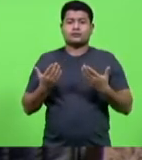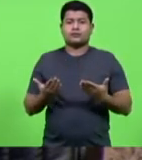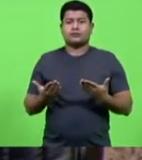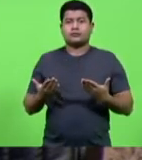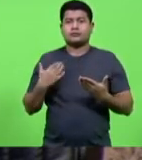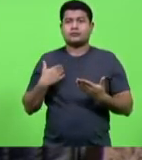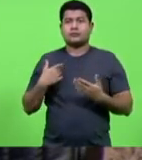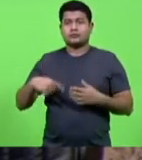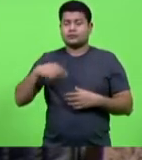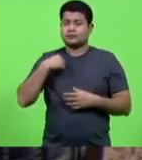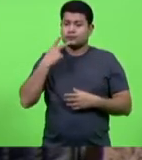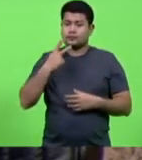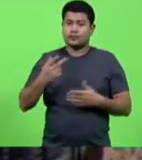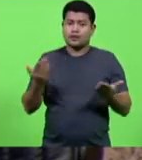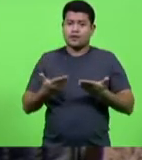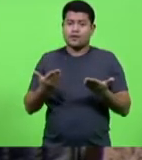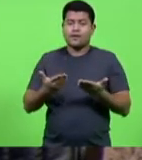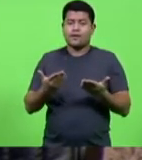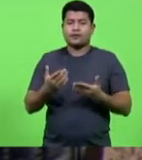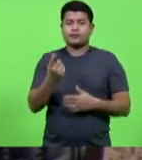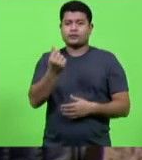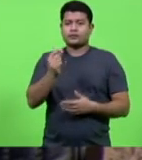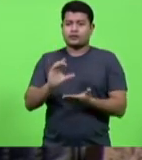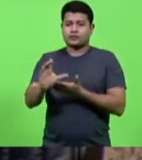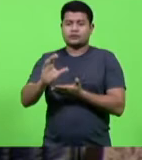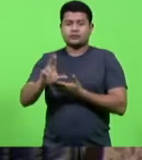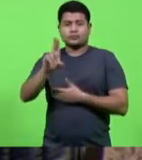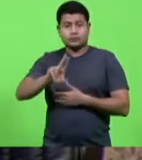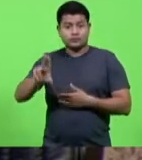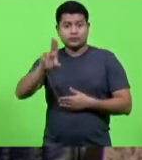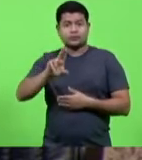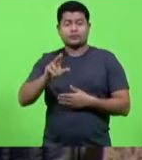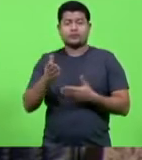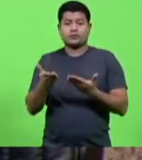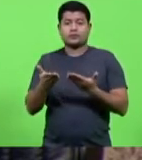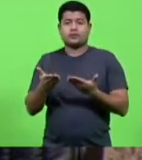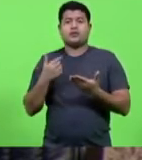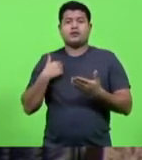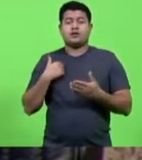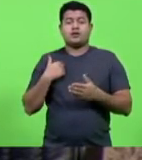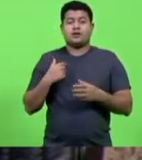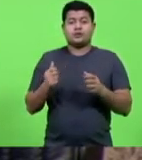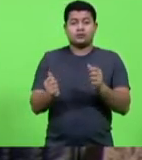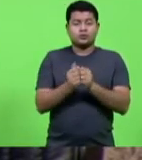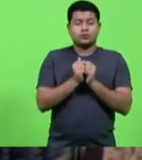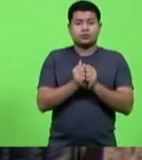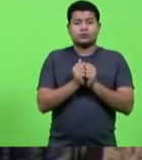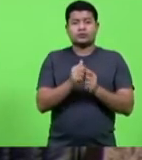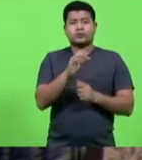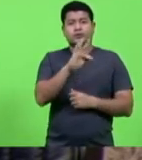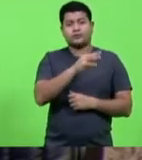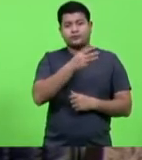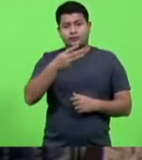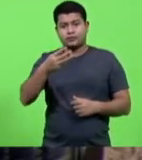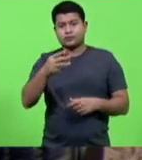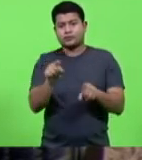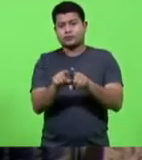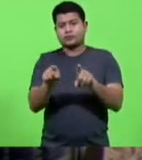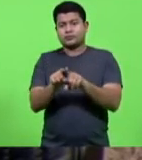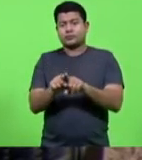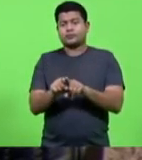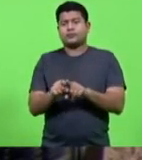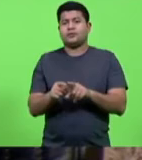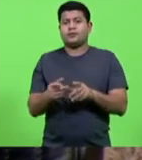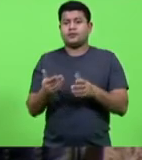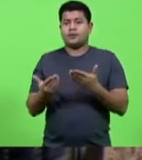recursos emergenciais, esse projeto também com a Fiesc, com Fecomércio, com a Secretaria de